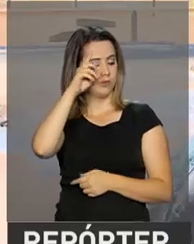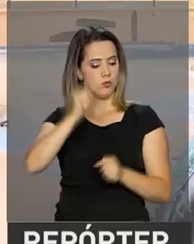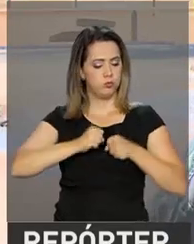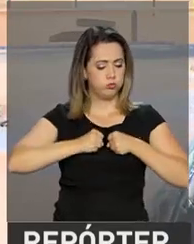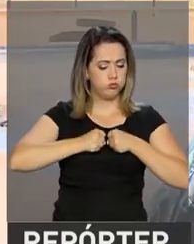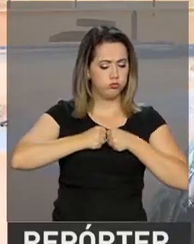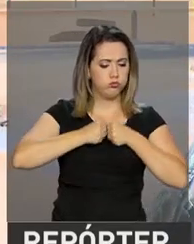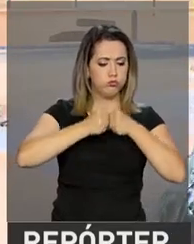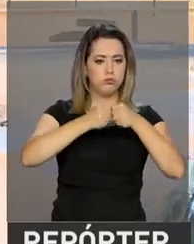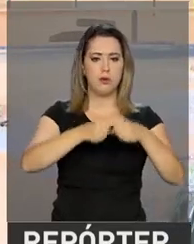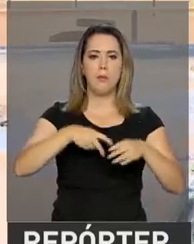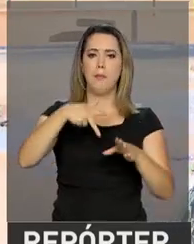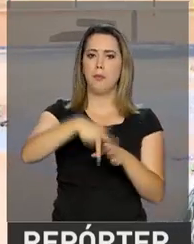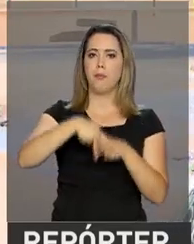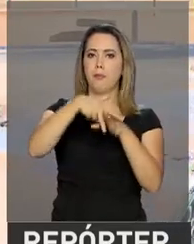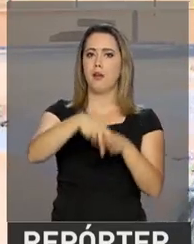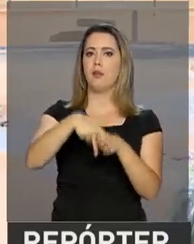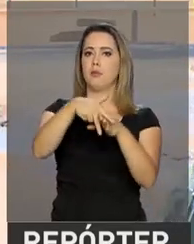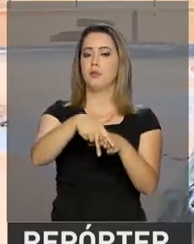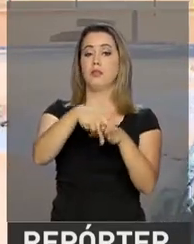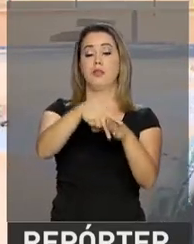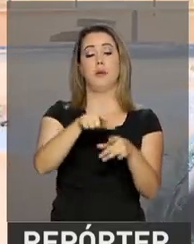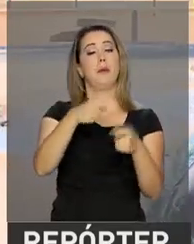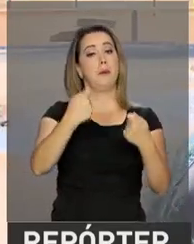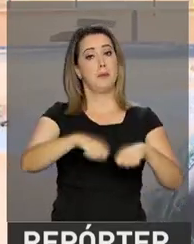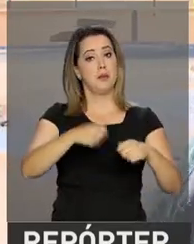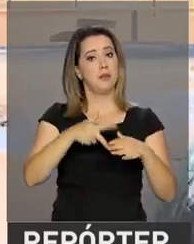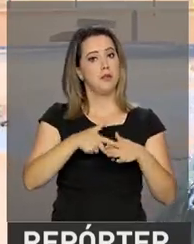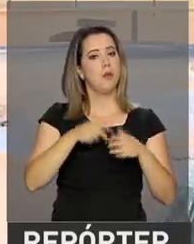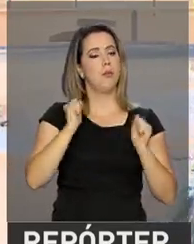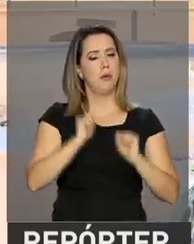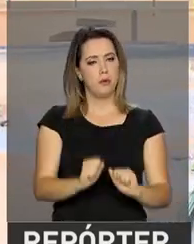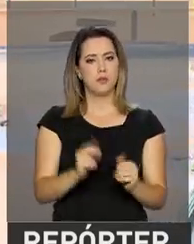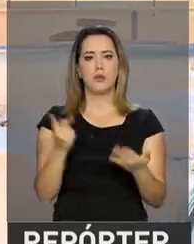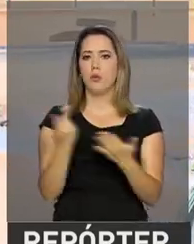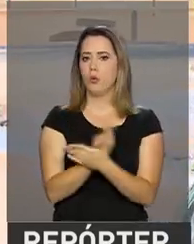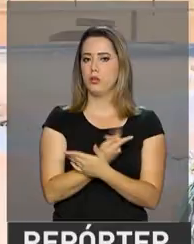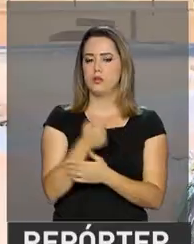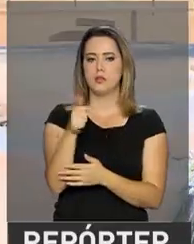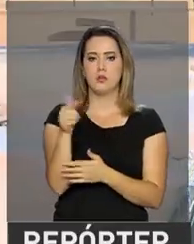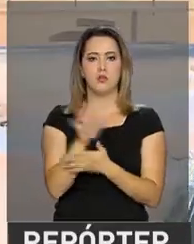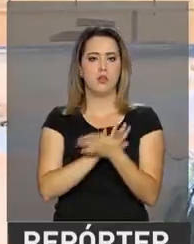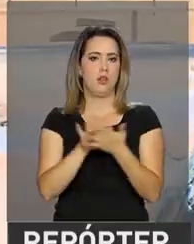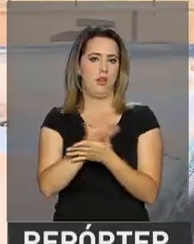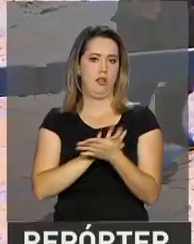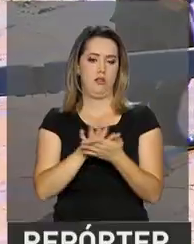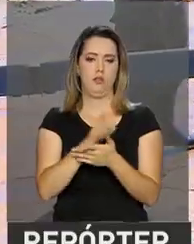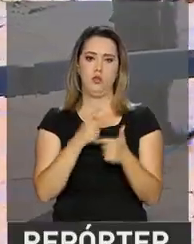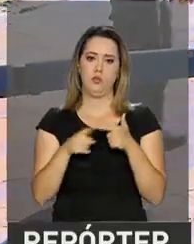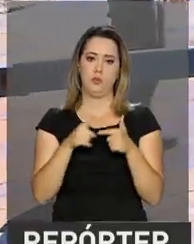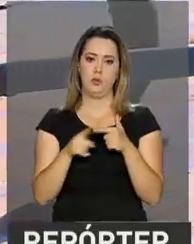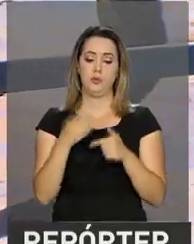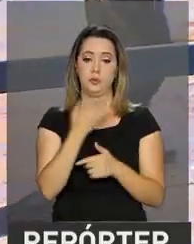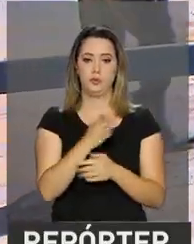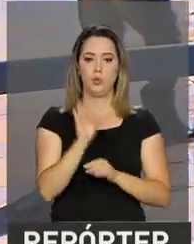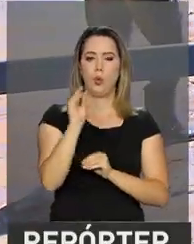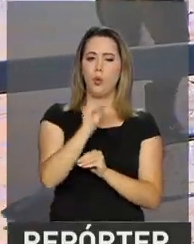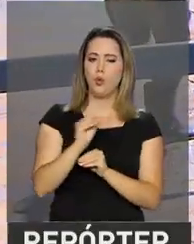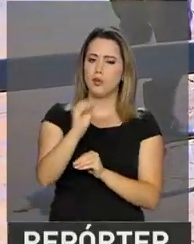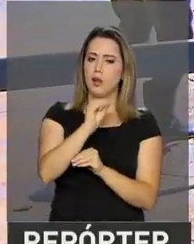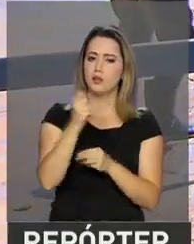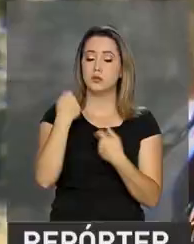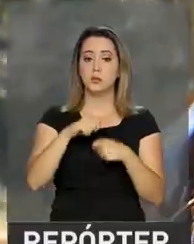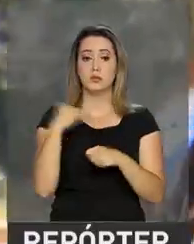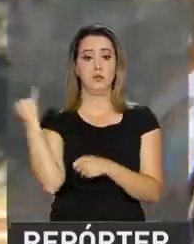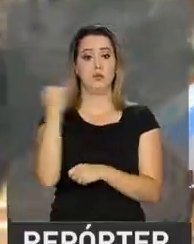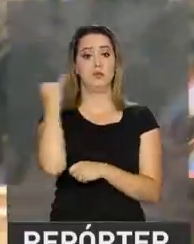que é cobrado deles ali no desfile seja realmente suportado sem nenhum porém para eles. Tanto cuidado se justifica